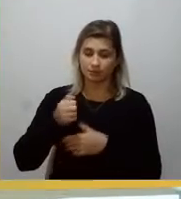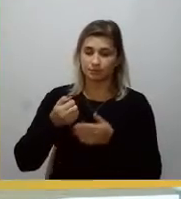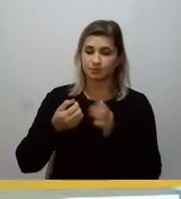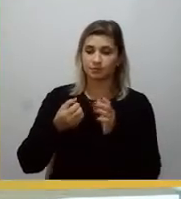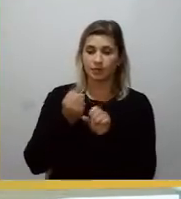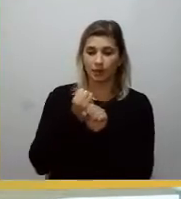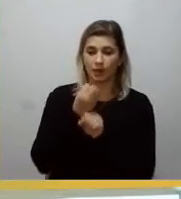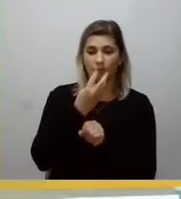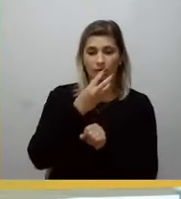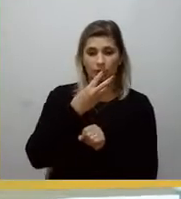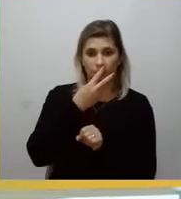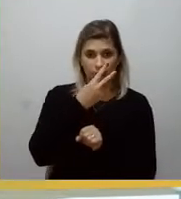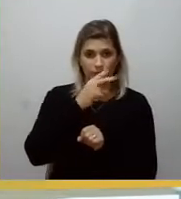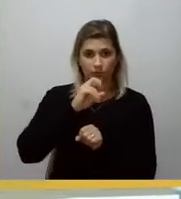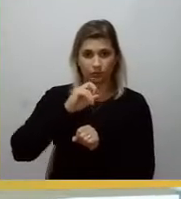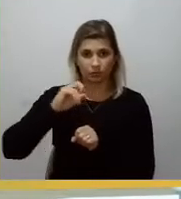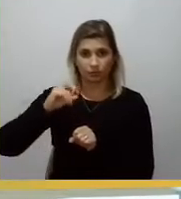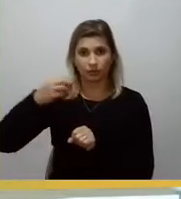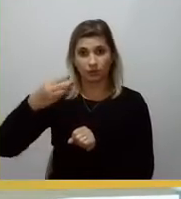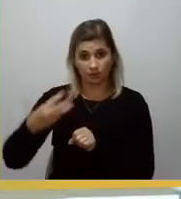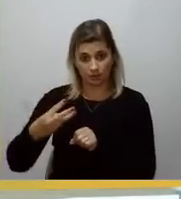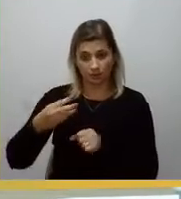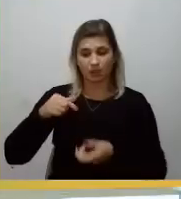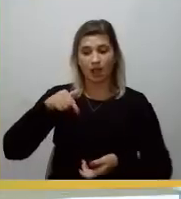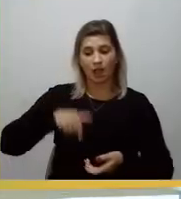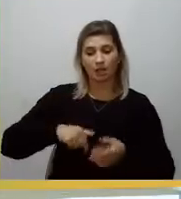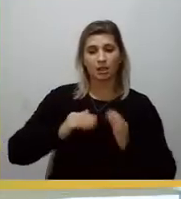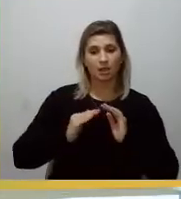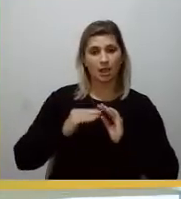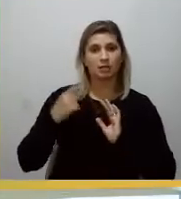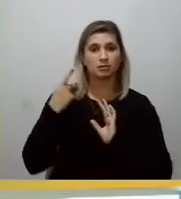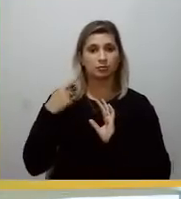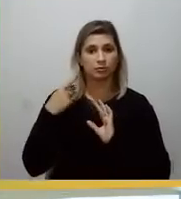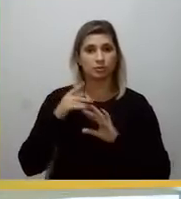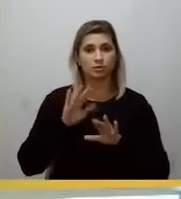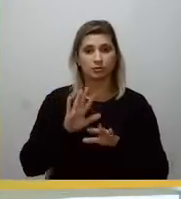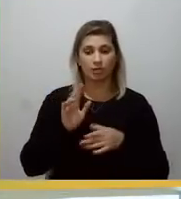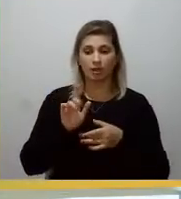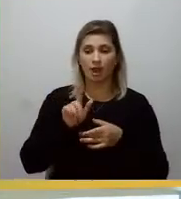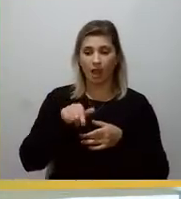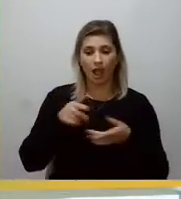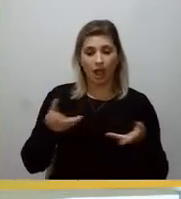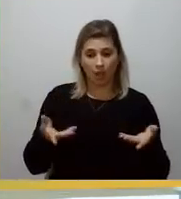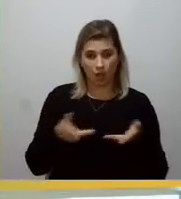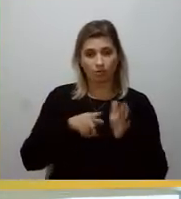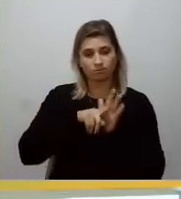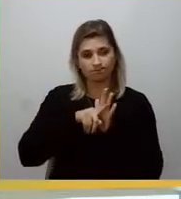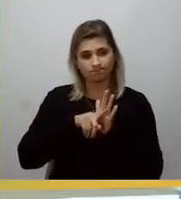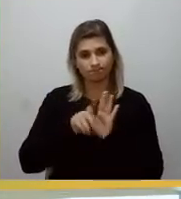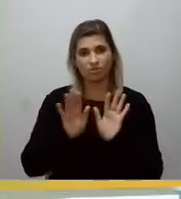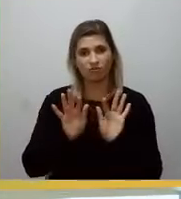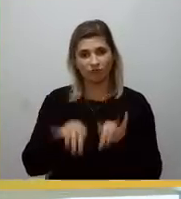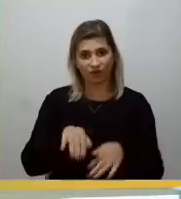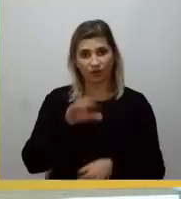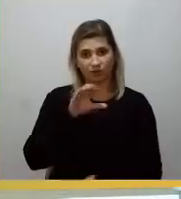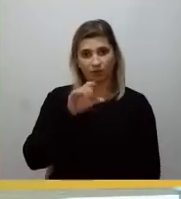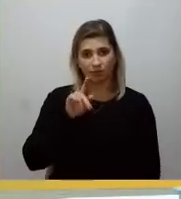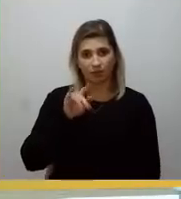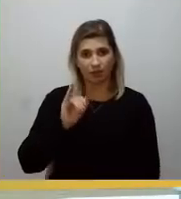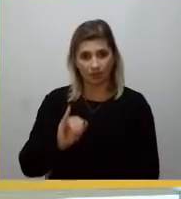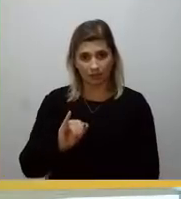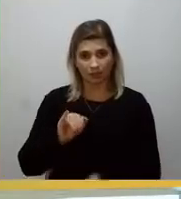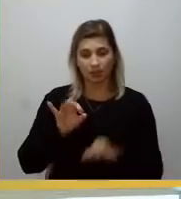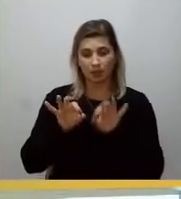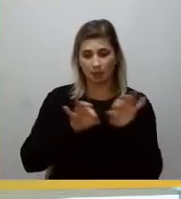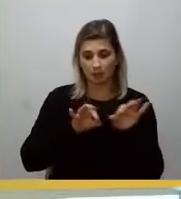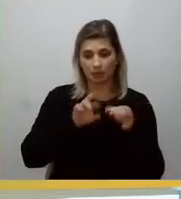Obviamente, essa é uma casa política, mas o nosso objetivo com essa comissão é, ao final da CPI, elaborar um relatório